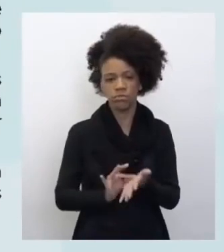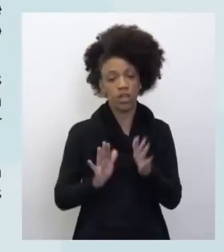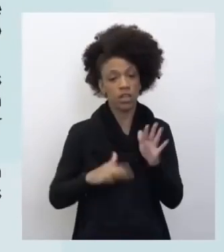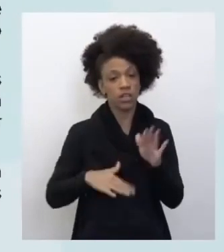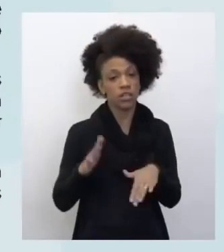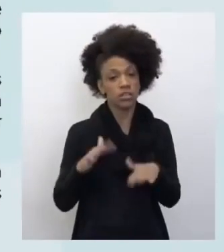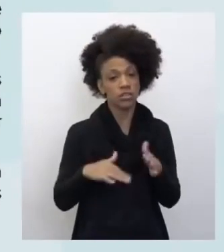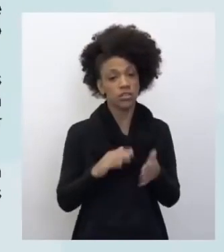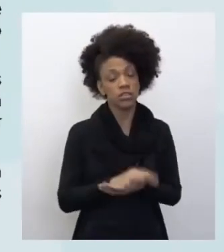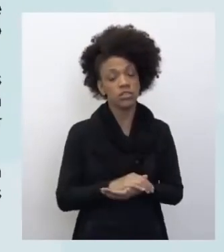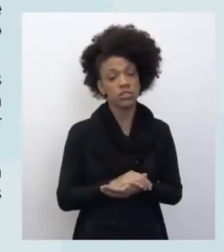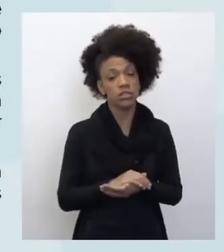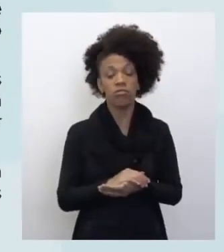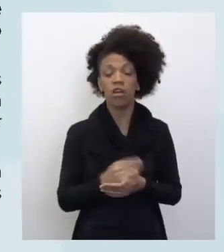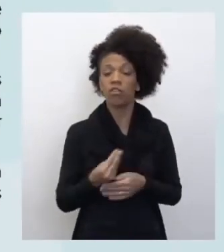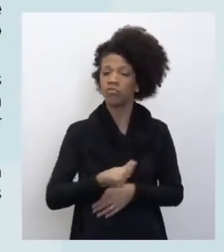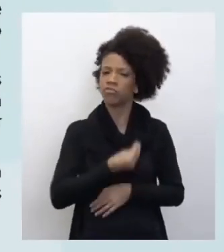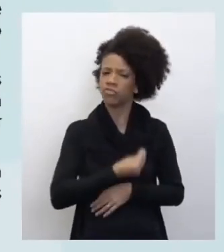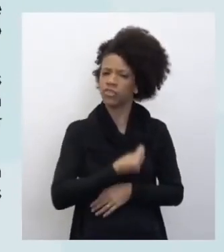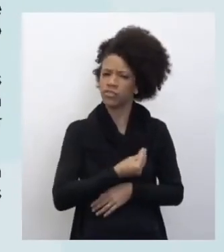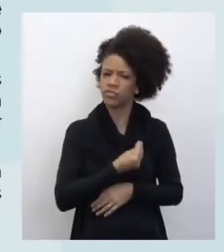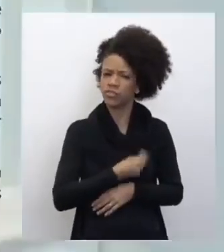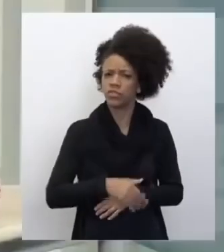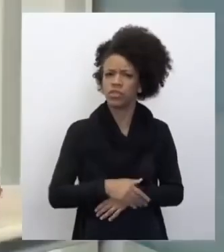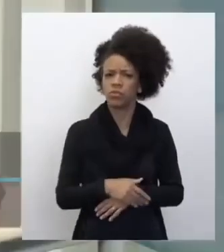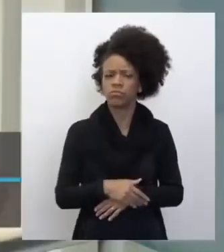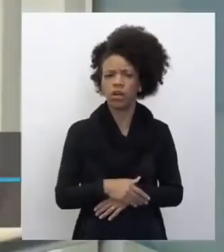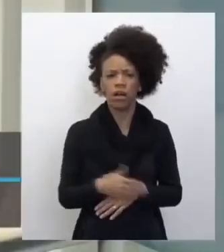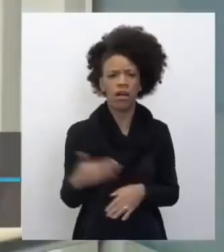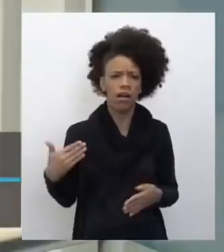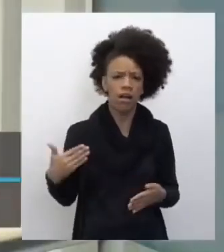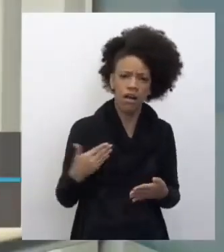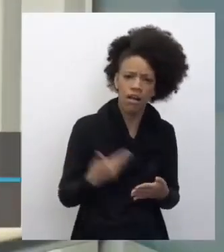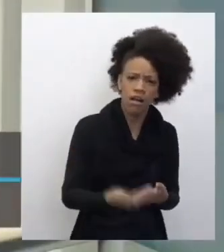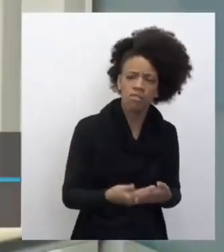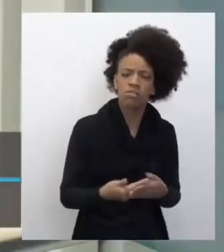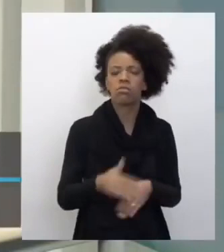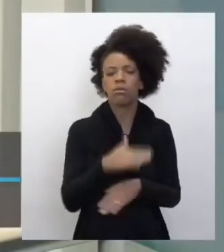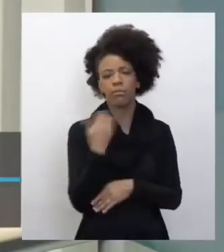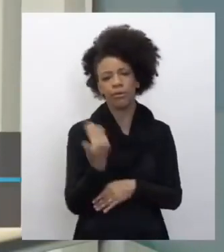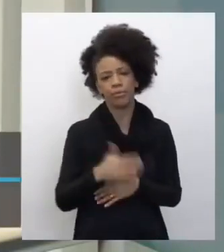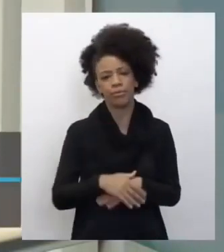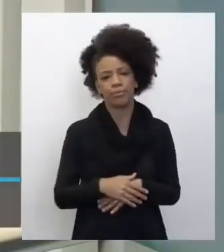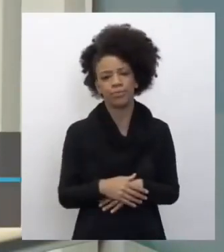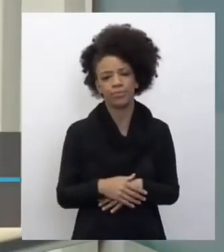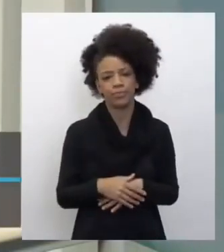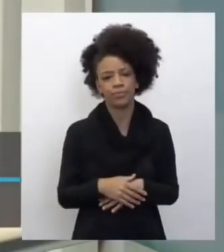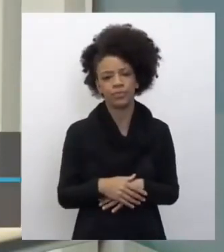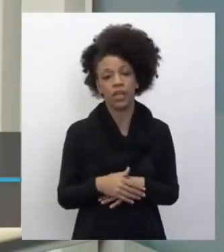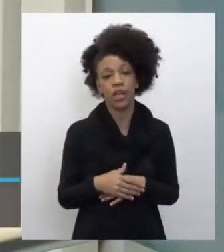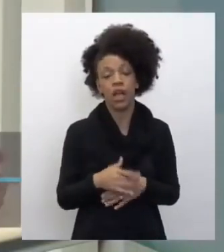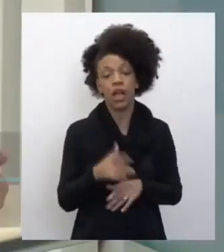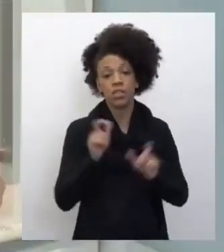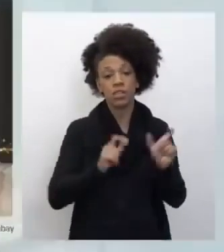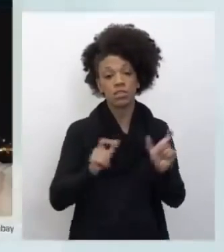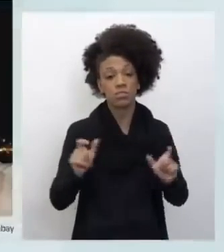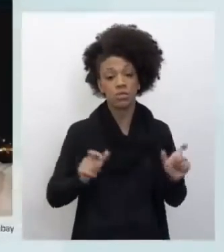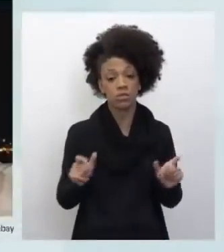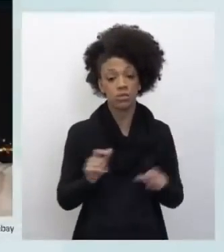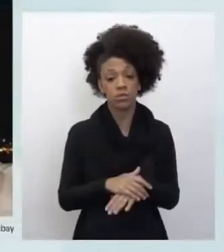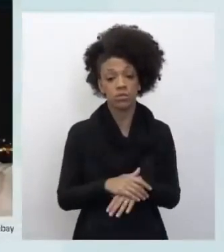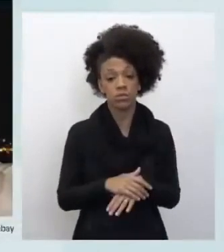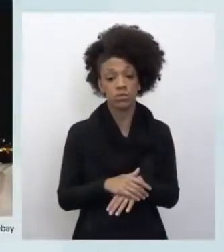de teatro viviam seus papéis até a morte. Tá? Os personagens da comédia dell'arte. As